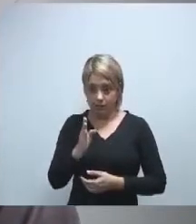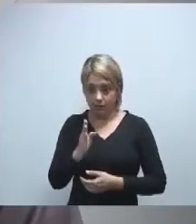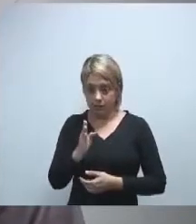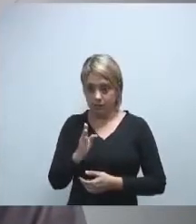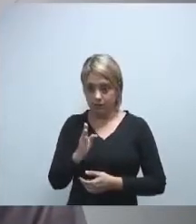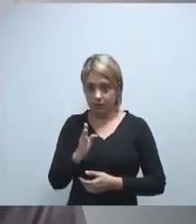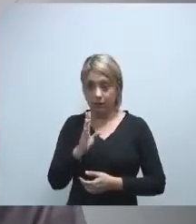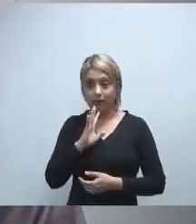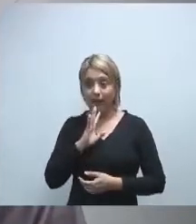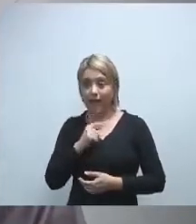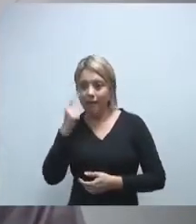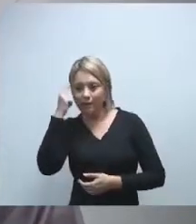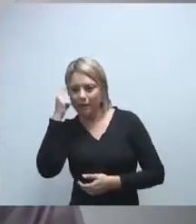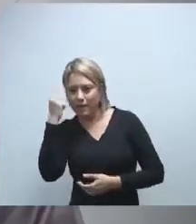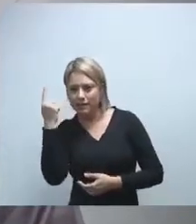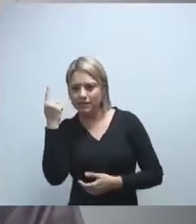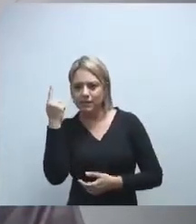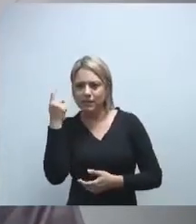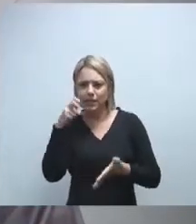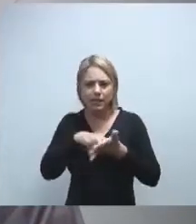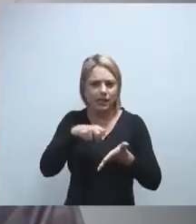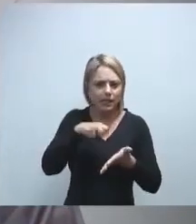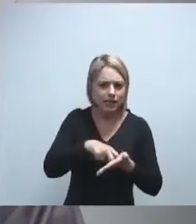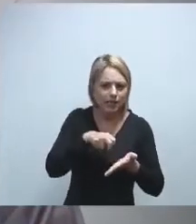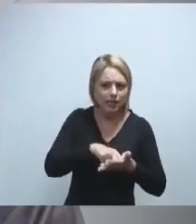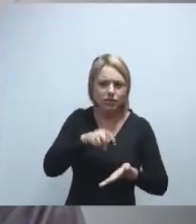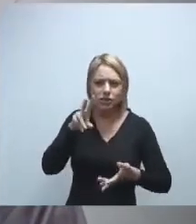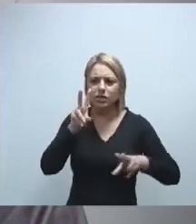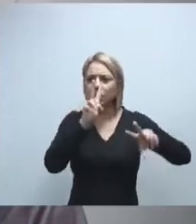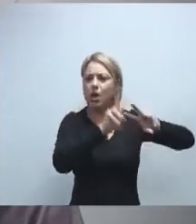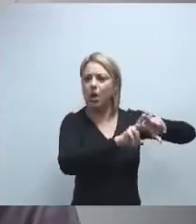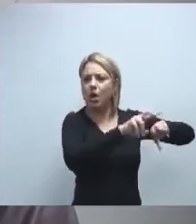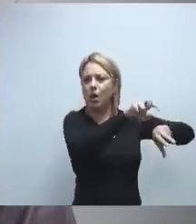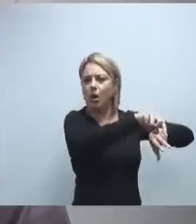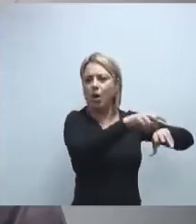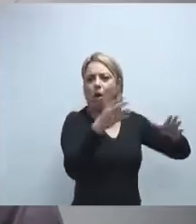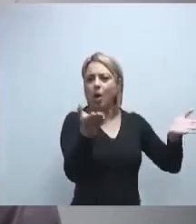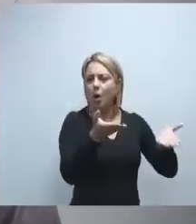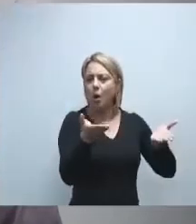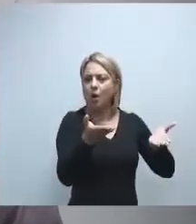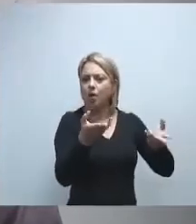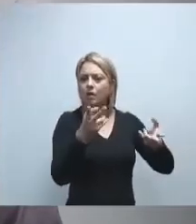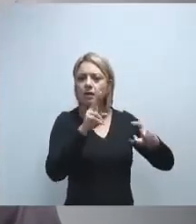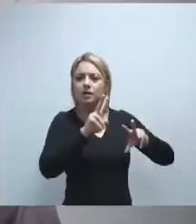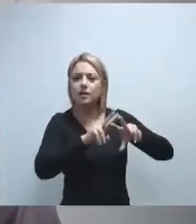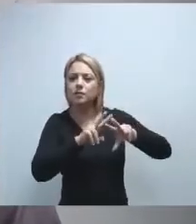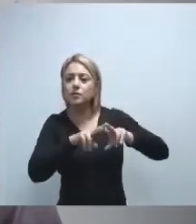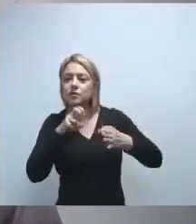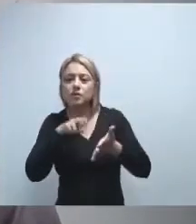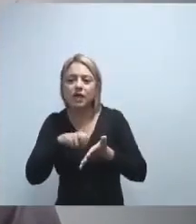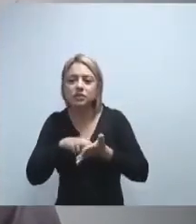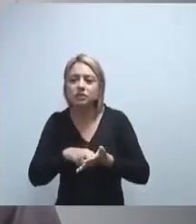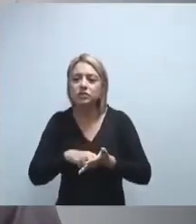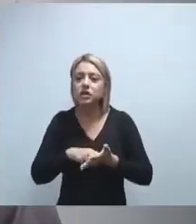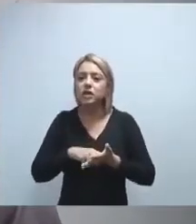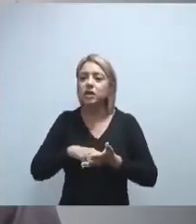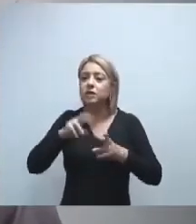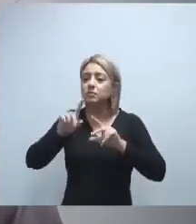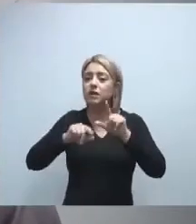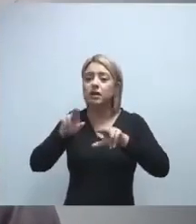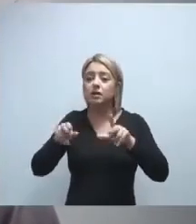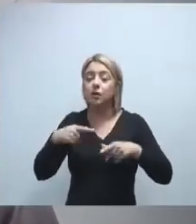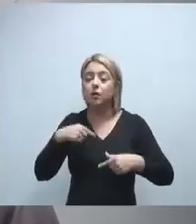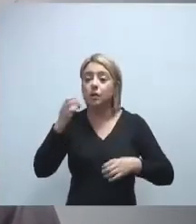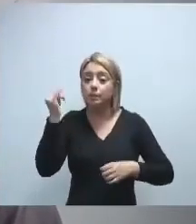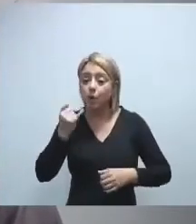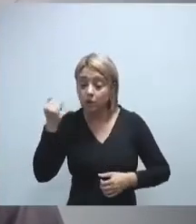a pena é cadeia hoje nós temos as penas alternativas importantes feito receber a